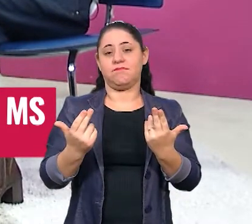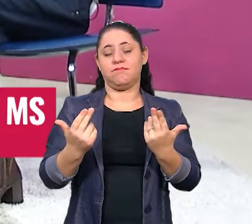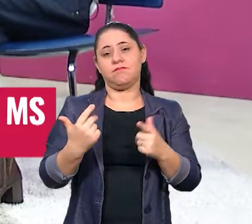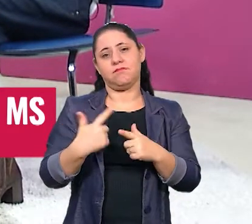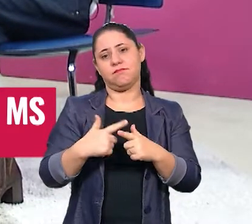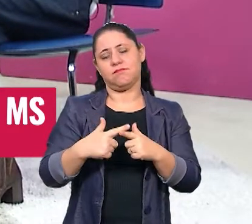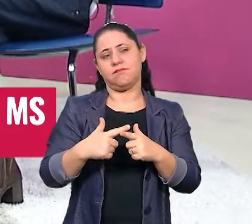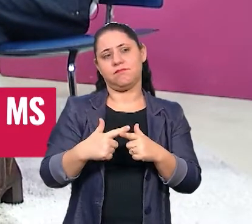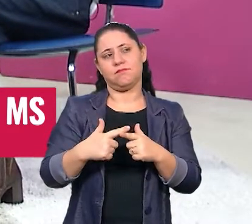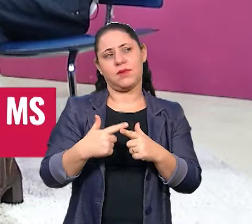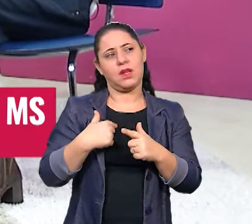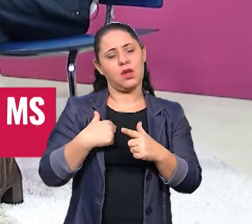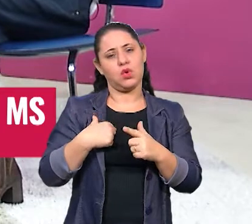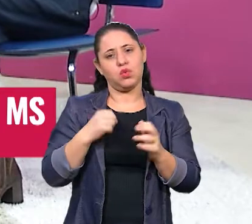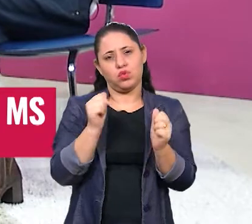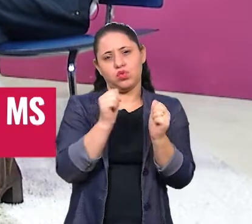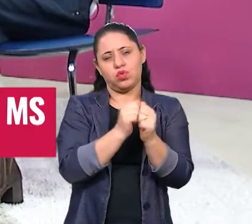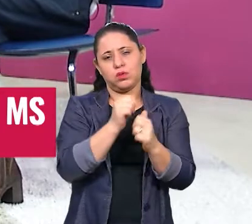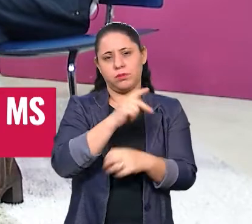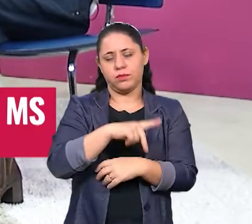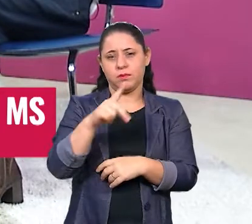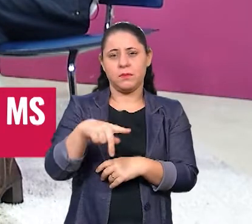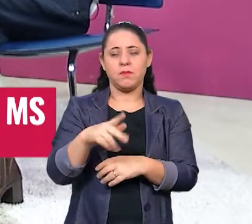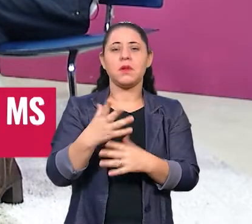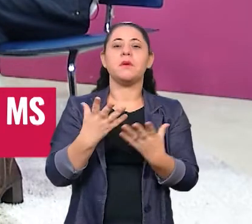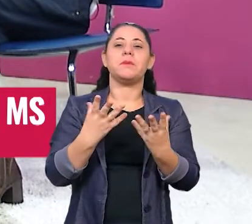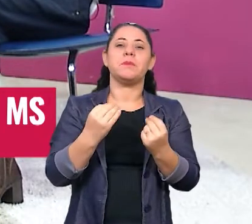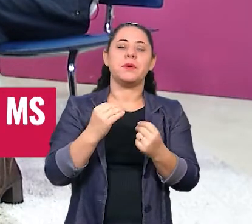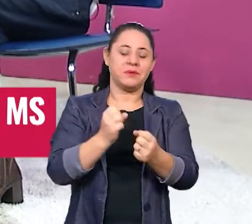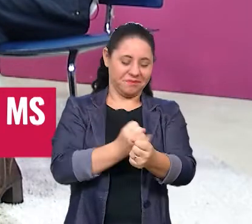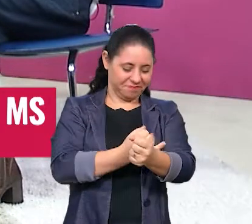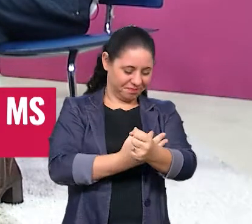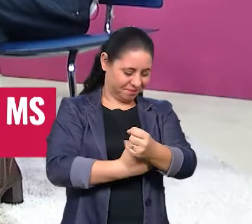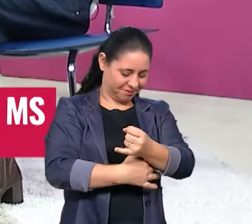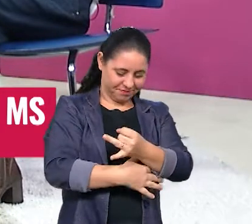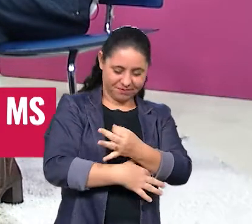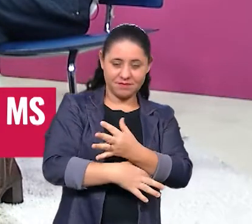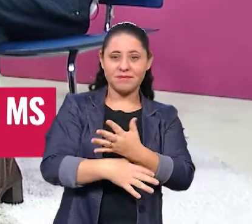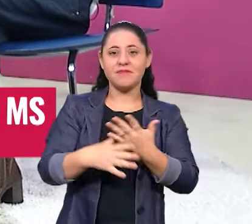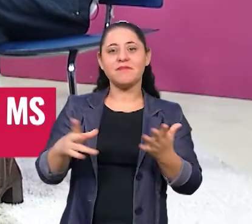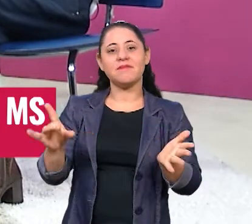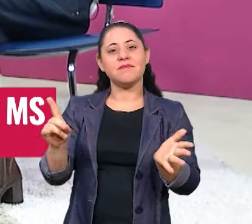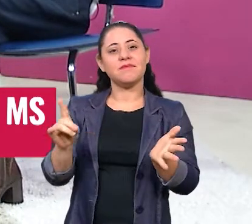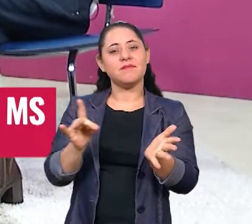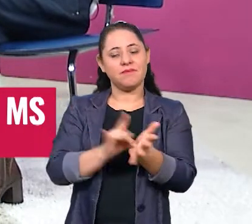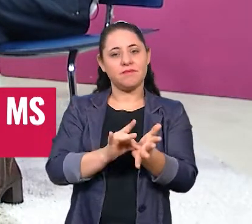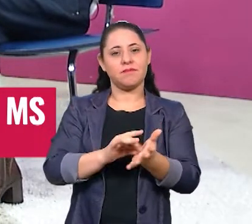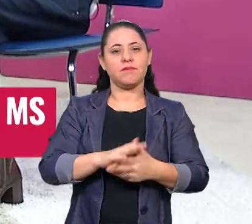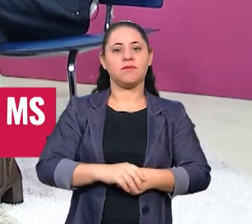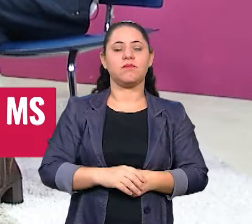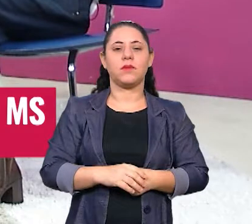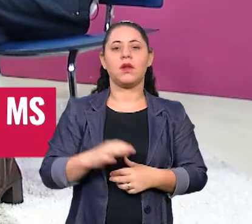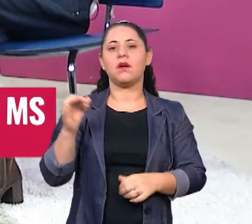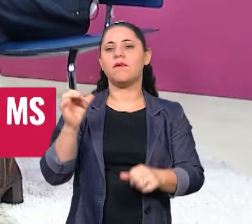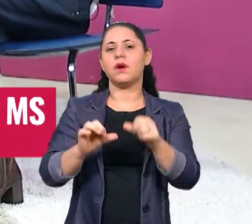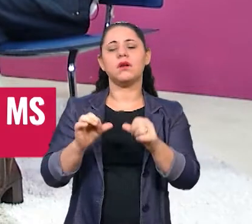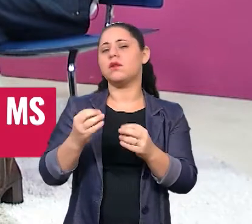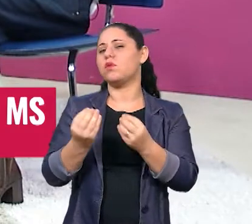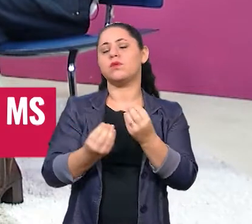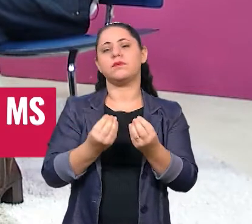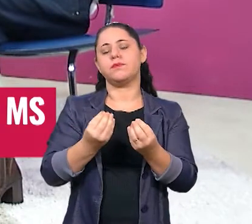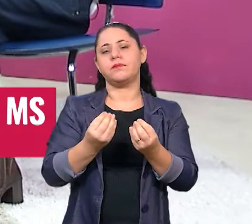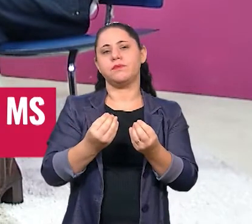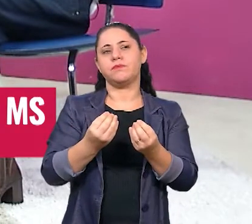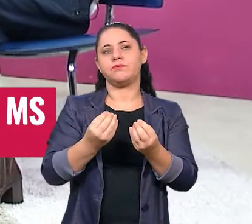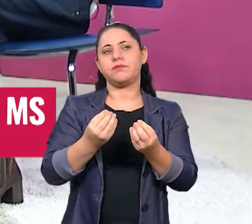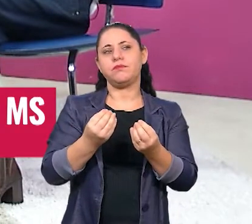estive com a professora lá, foi realmente muito emocionante. E como que você avalia, né, essa